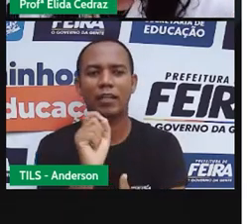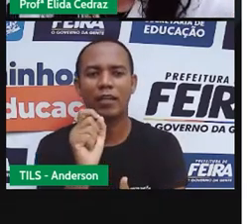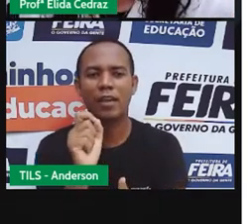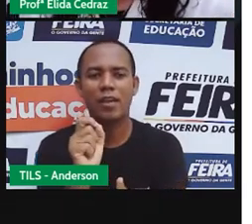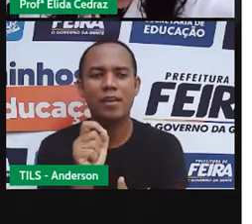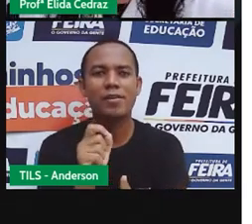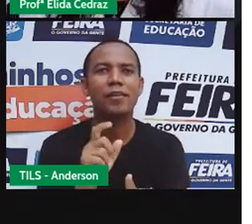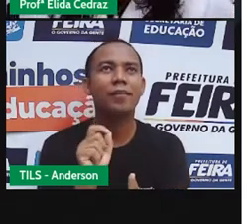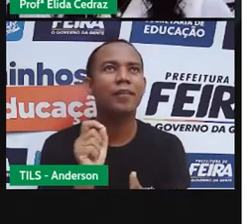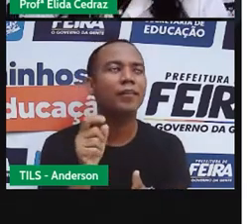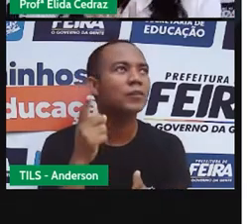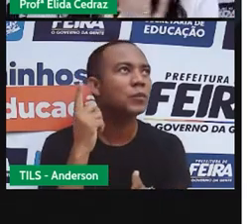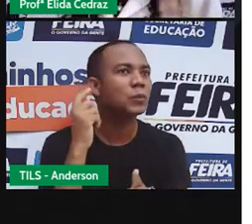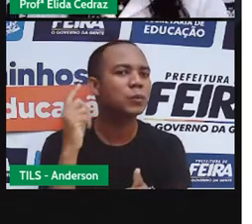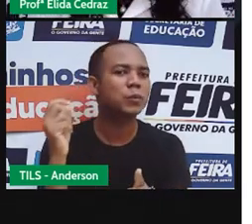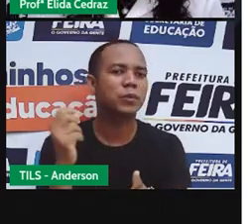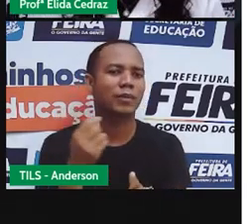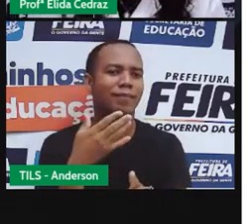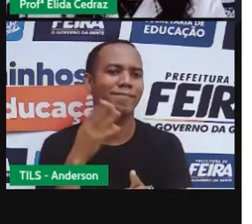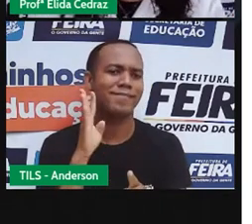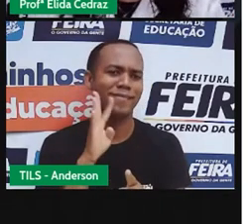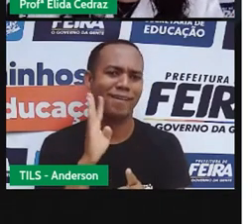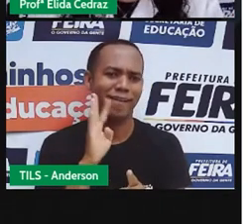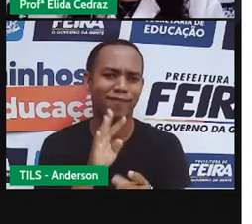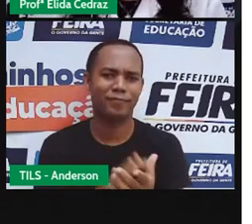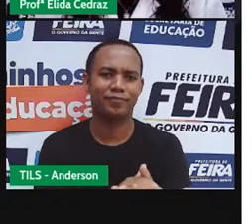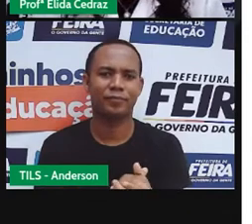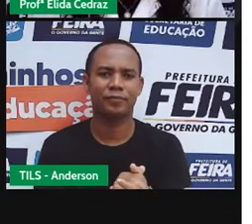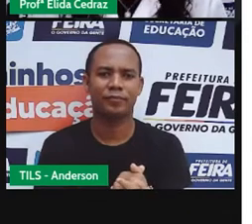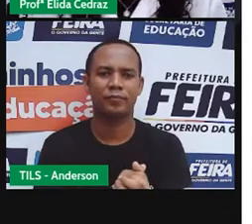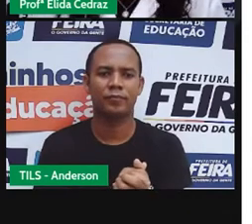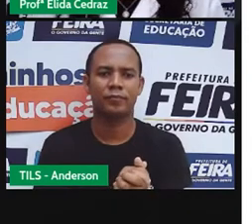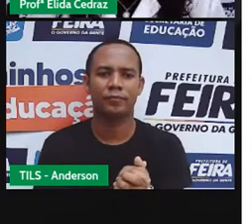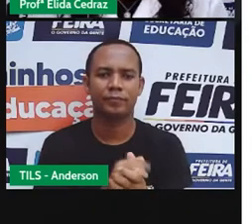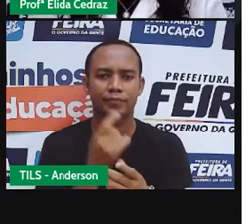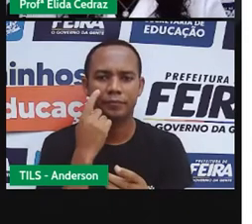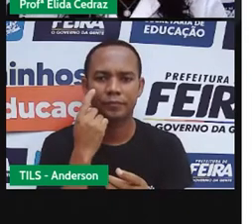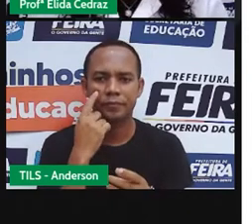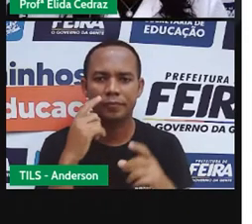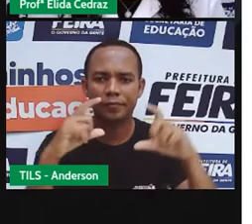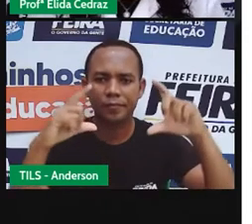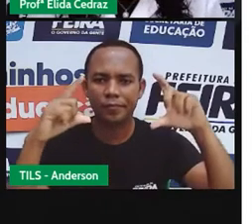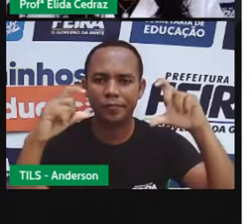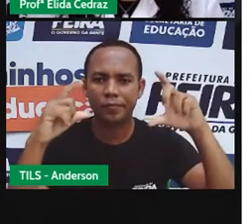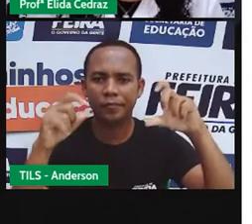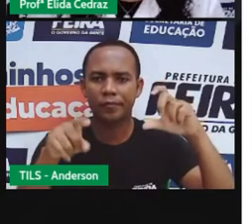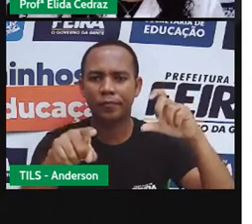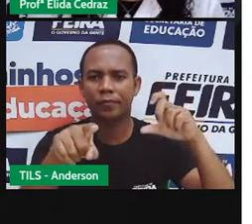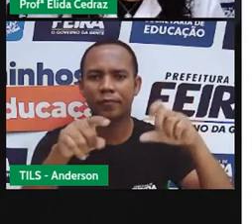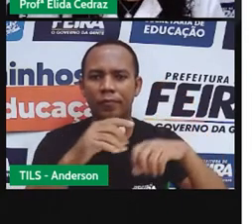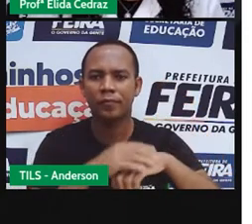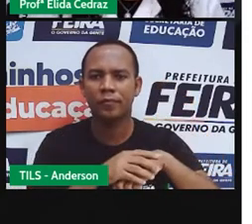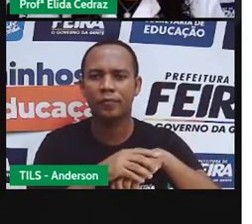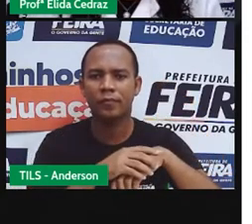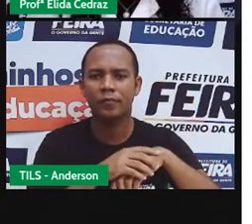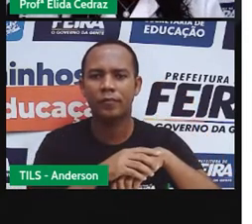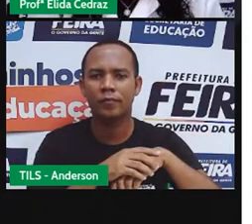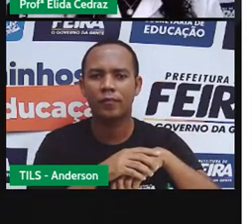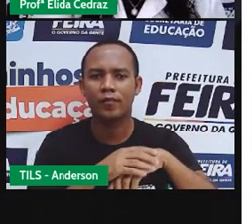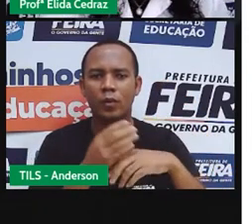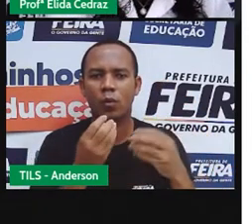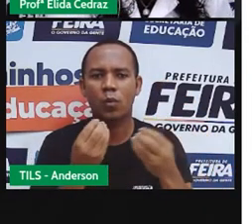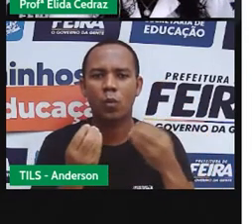com o zunidô na mão. Eu achei muito interessante. Aqui, eles brincando. Olha que coisa mais